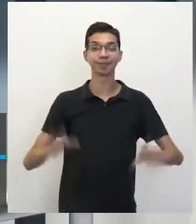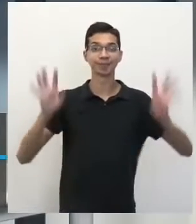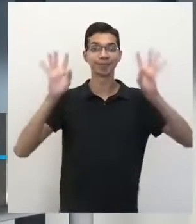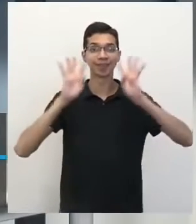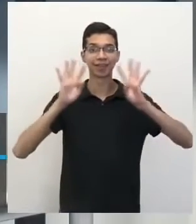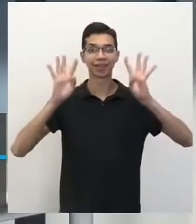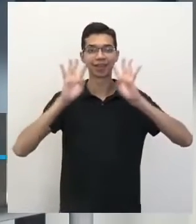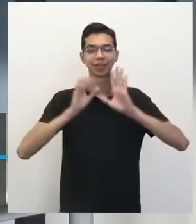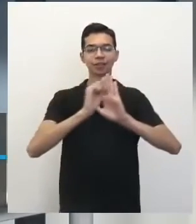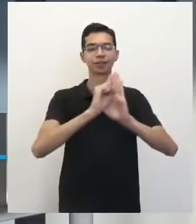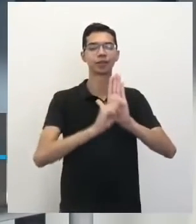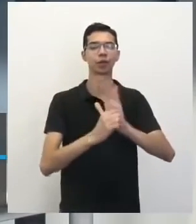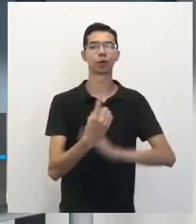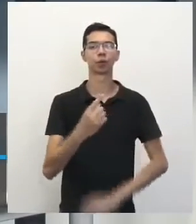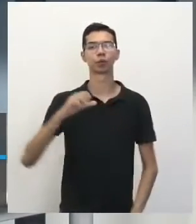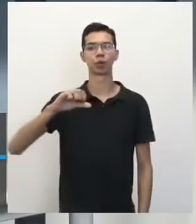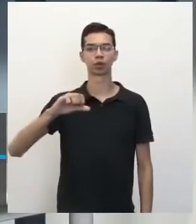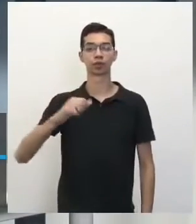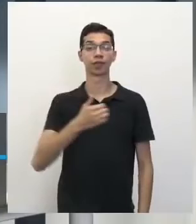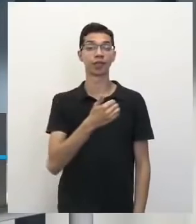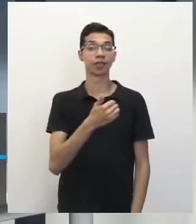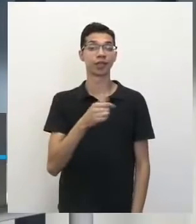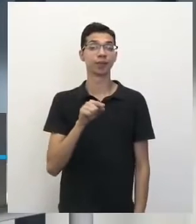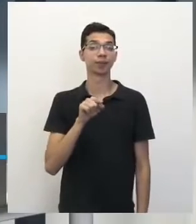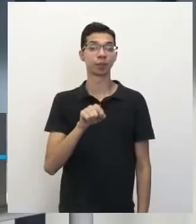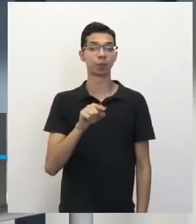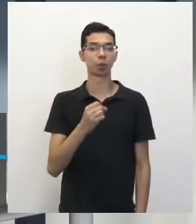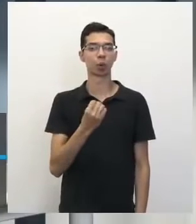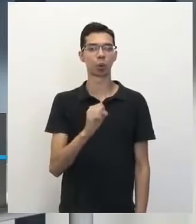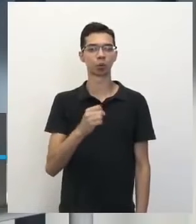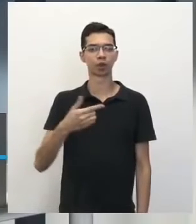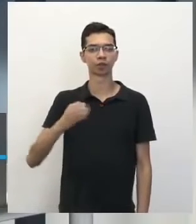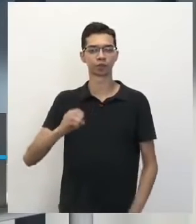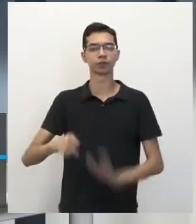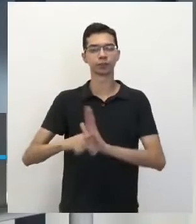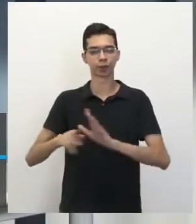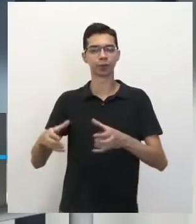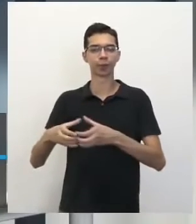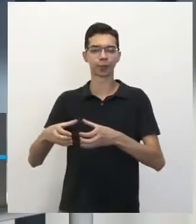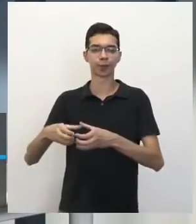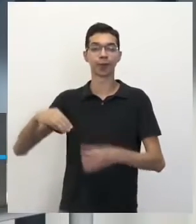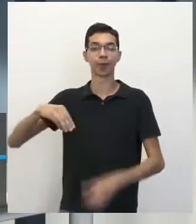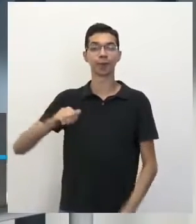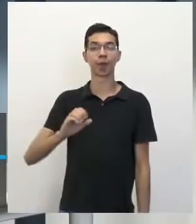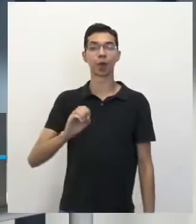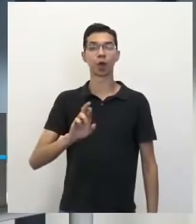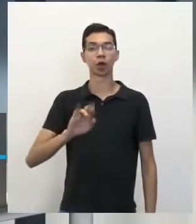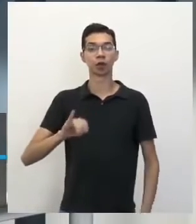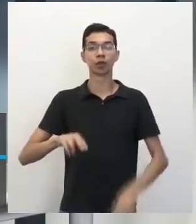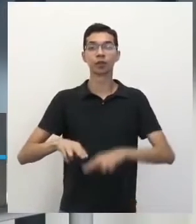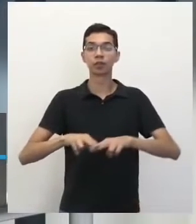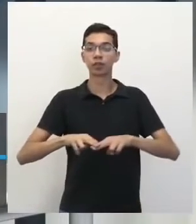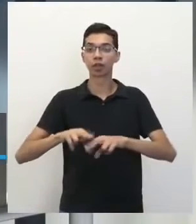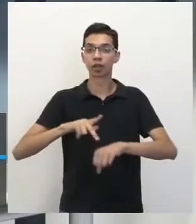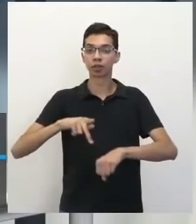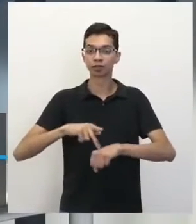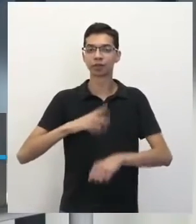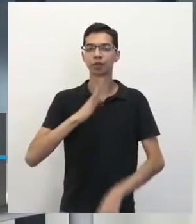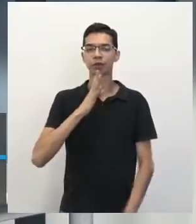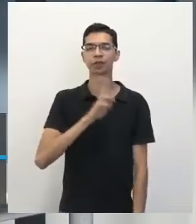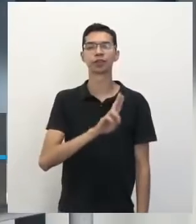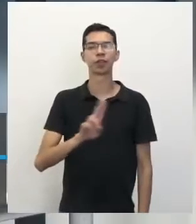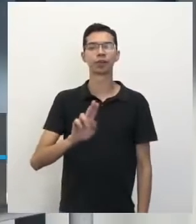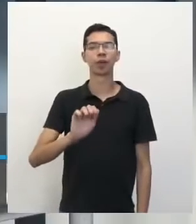do século XIX, em torno aí de 1820, das tribos maoris aí da Nova Zelândia. Eles são conhecidos aí como All